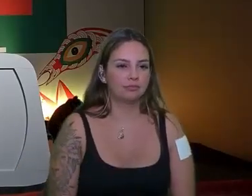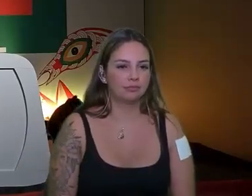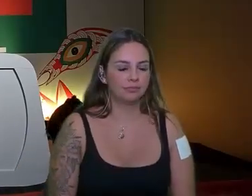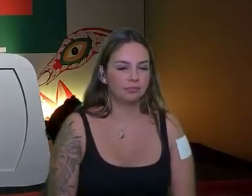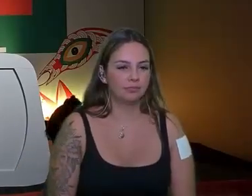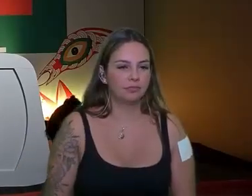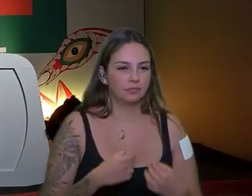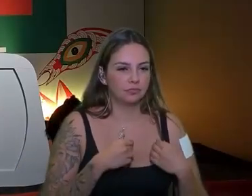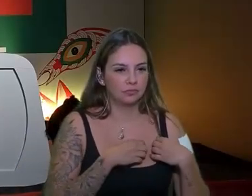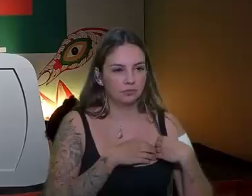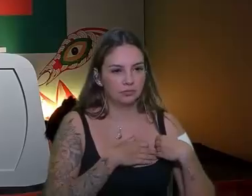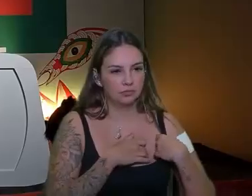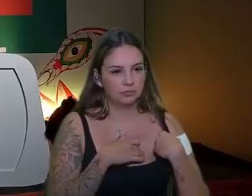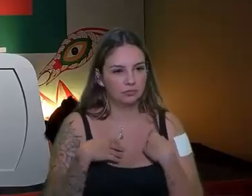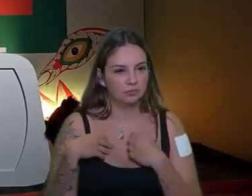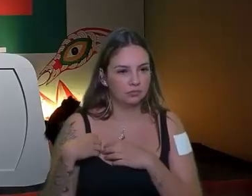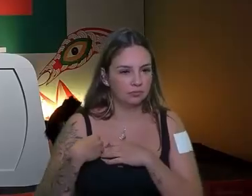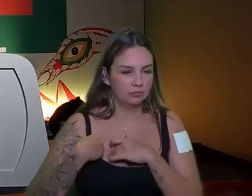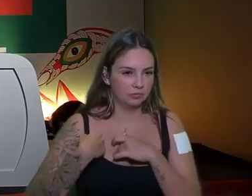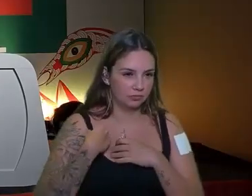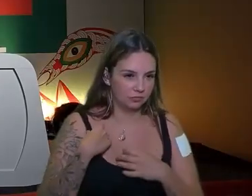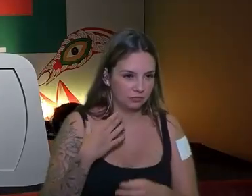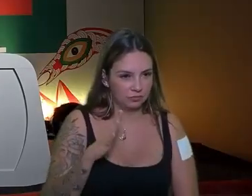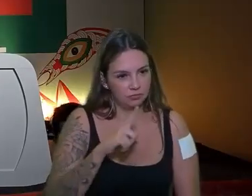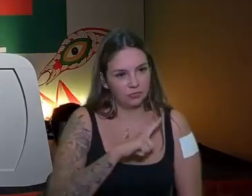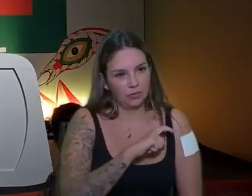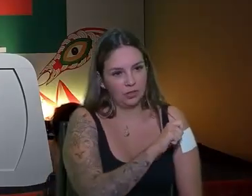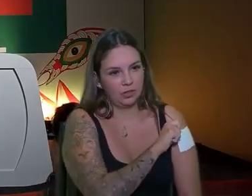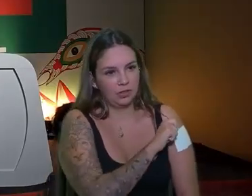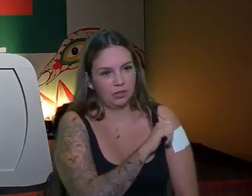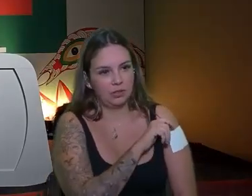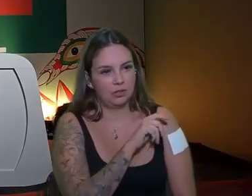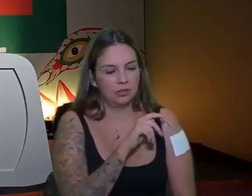escola privada se manteve a aula